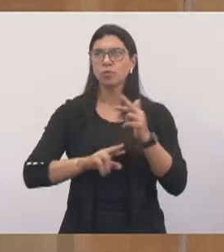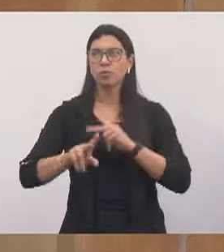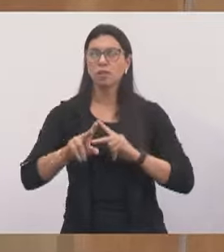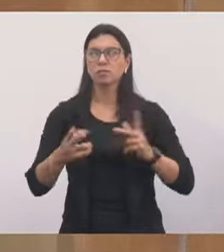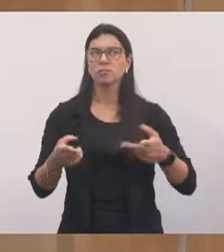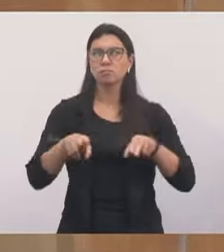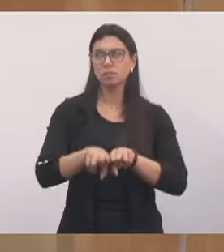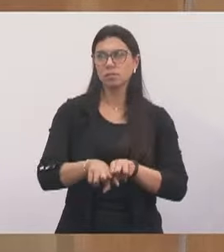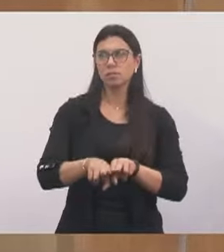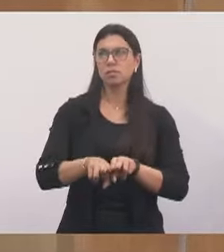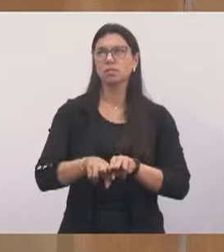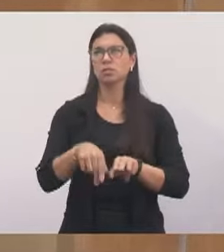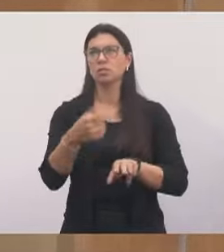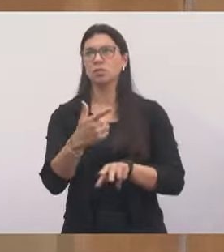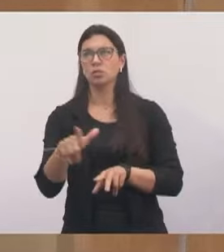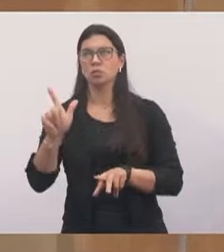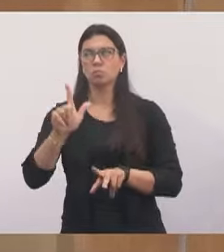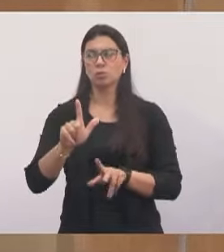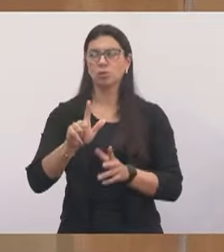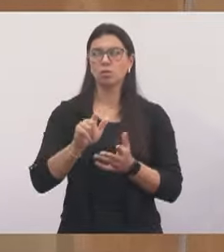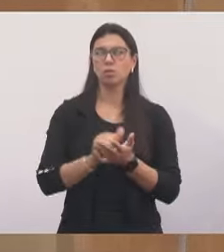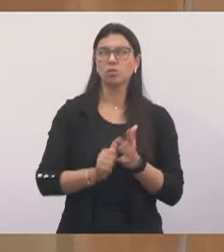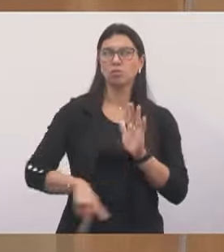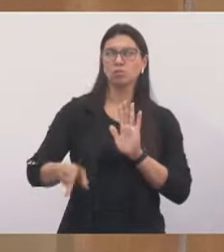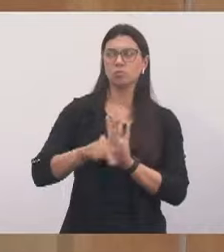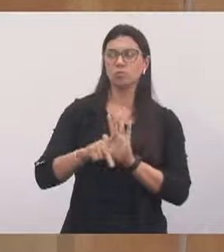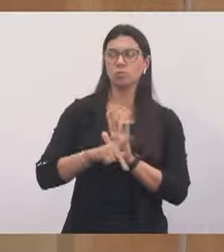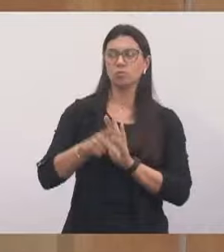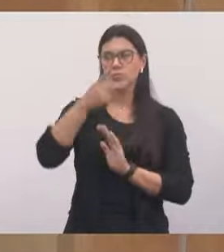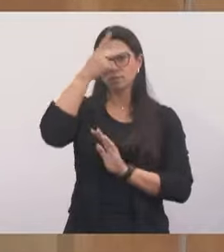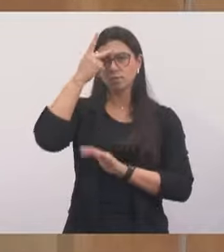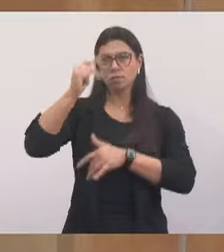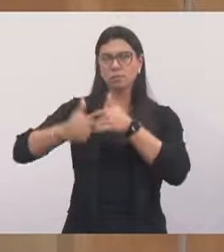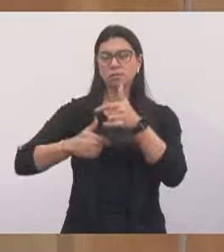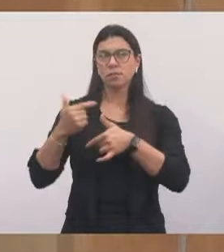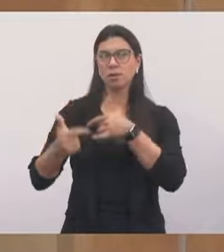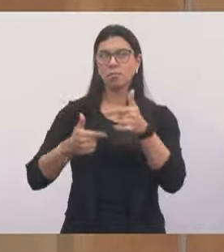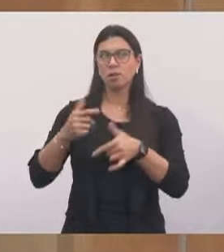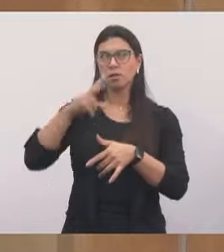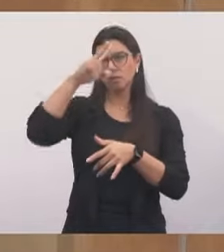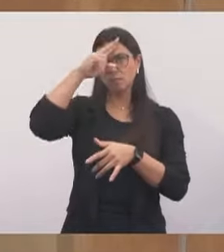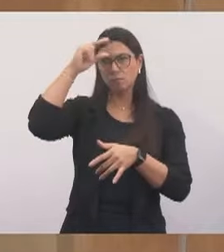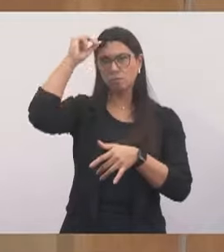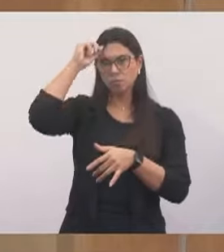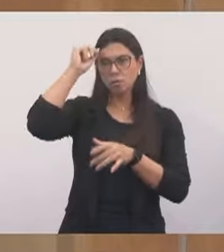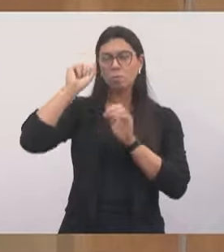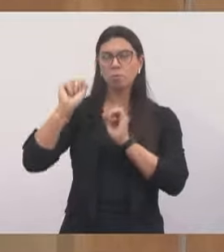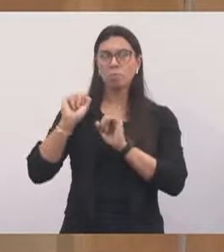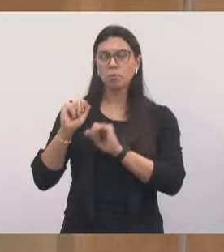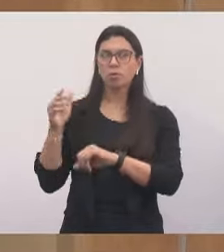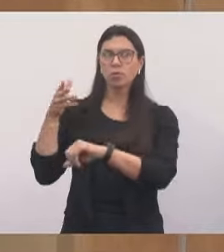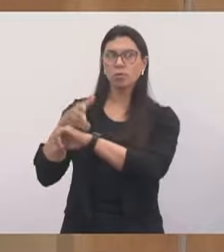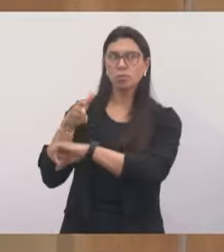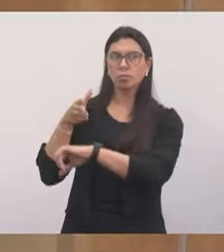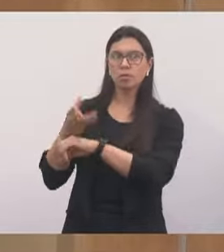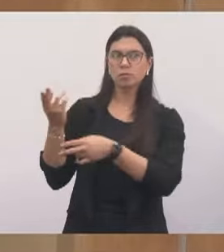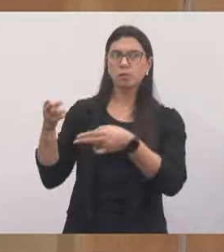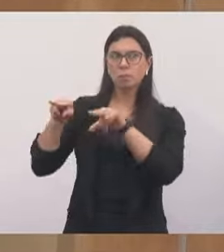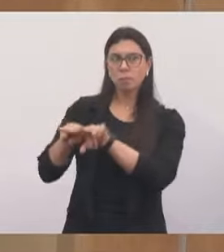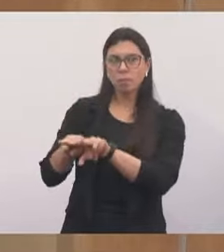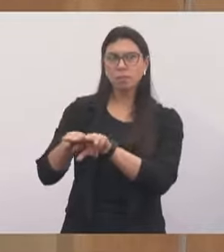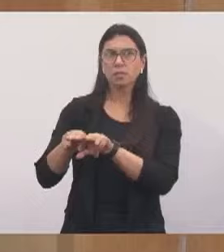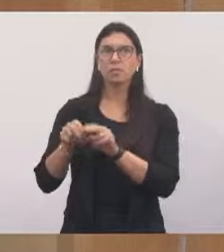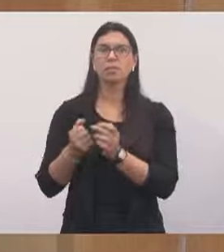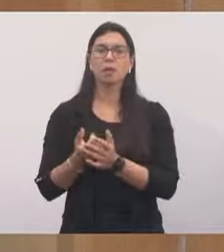que os próprios funcionários da Prefeitura Municipal de Jacareí possam frequentar seu clube através de uma parceria a